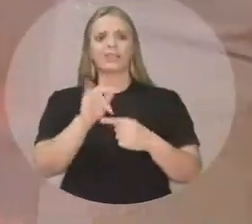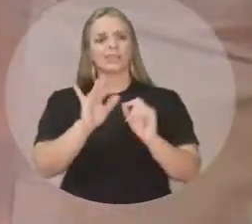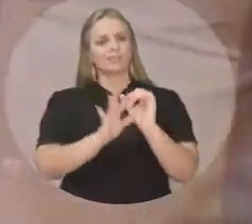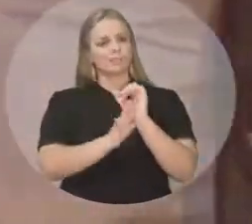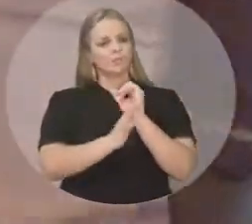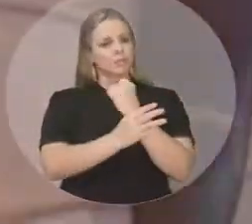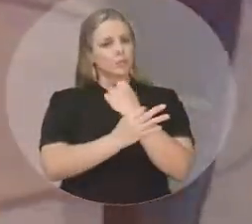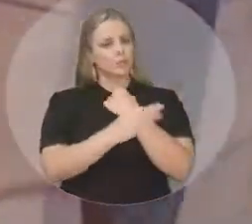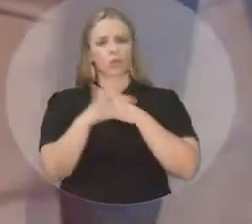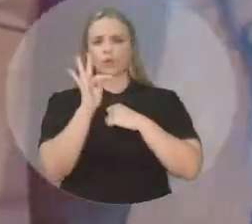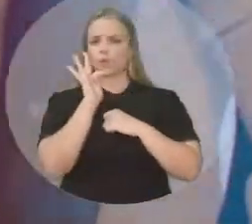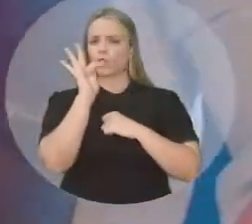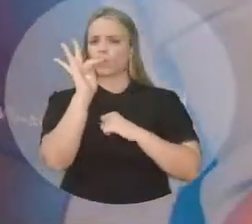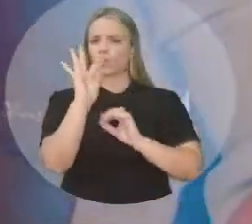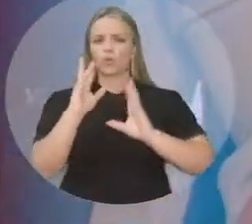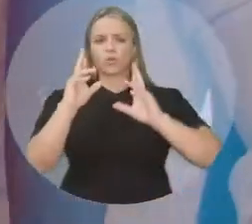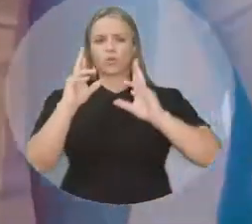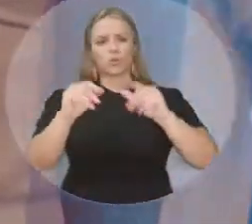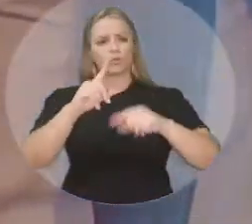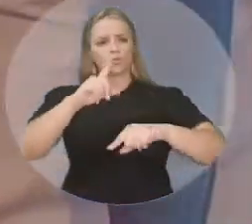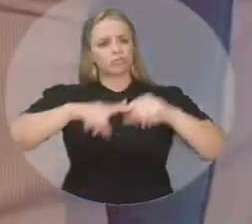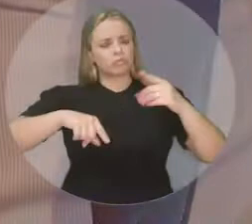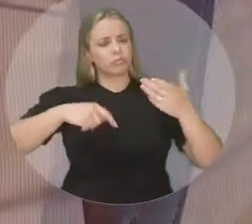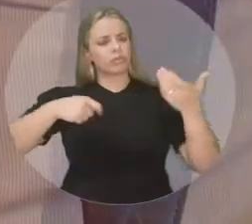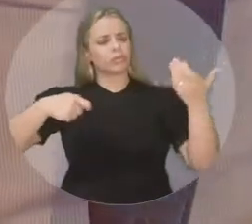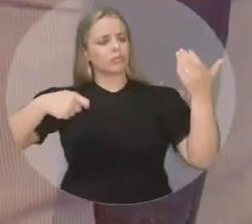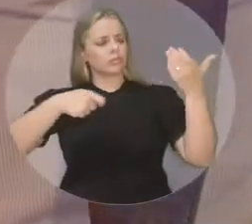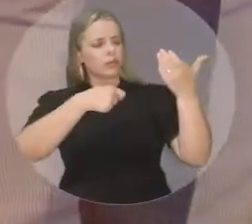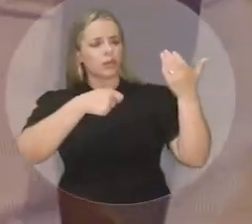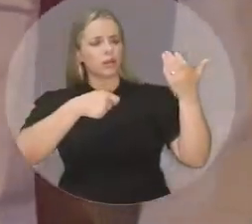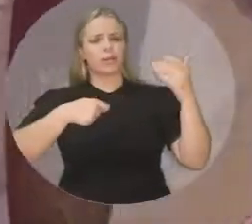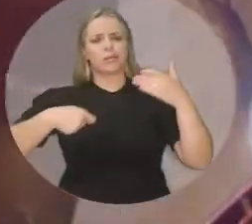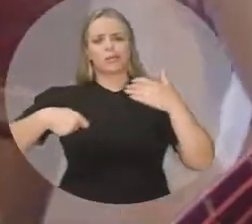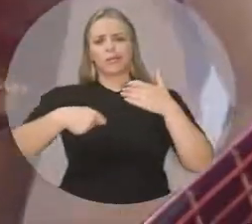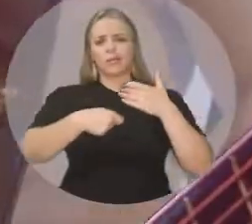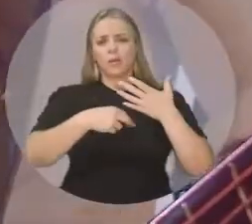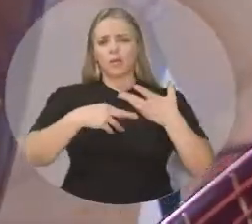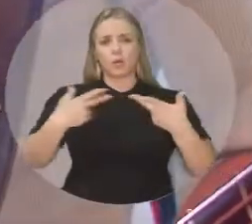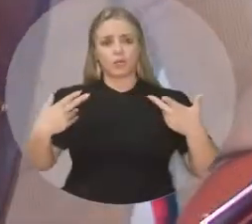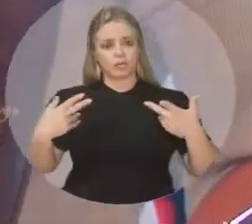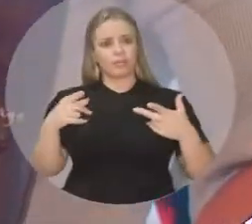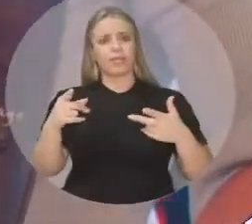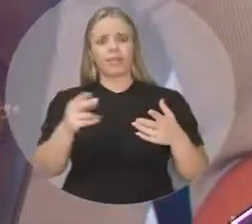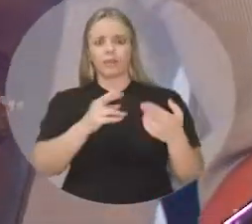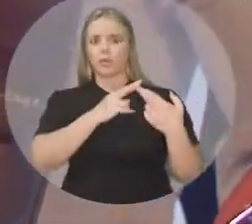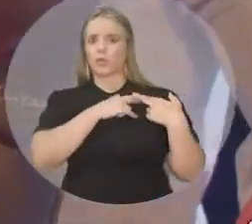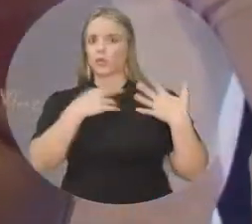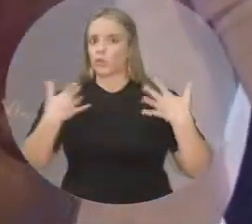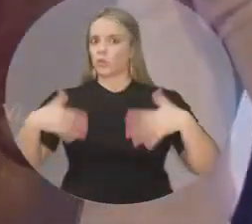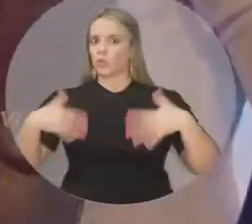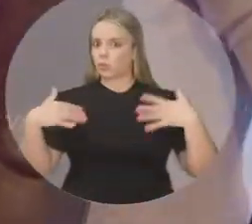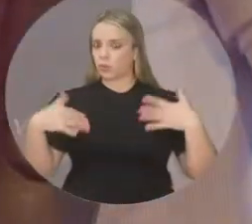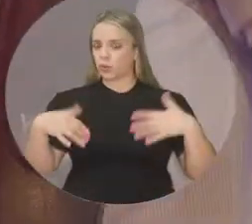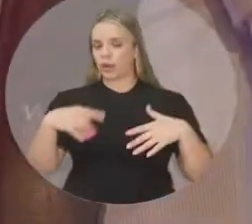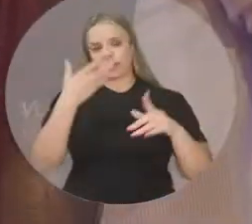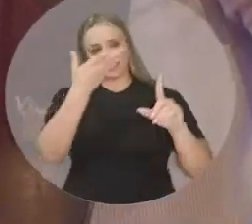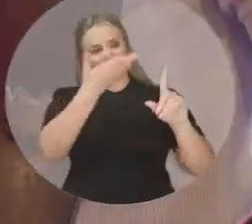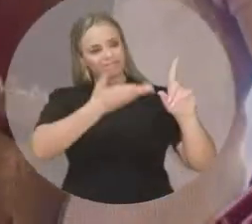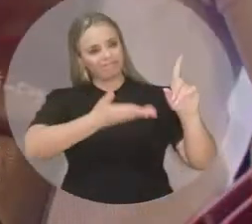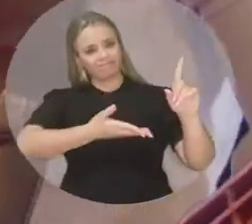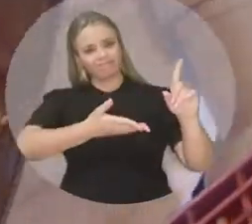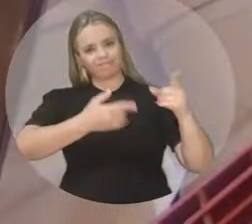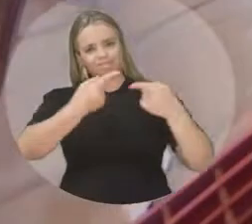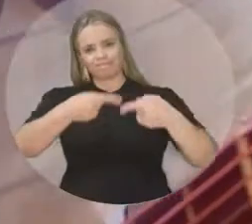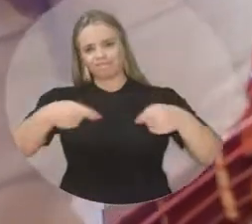Porém, como é que é essa fusão? Como você recebe? O que é que vocês estão entendendo e absorvendo dessa união legal aqui proposta